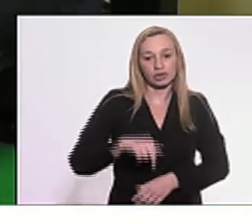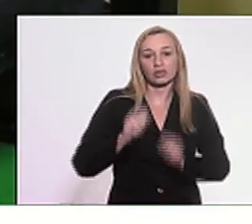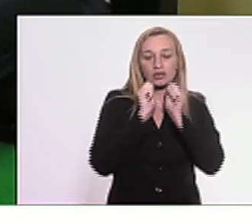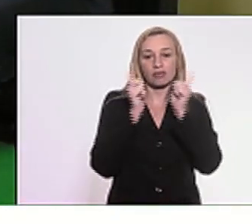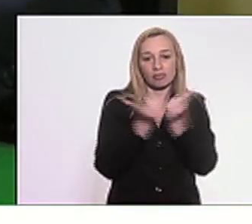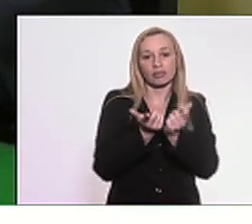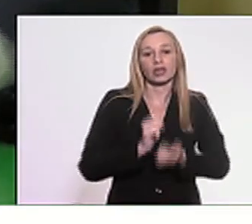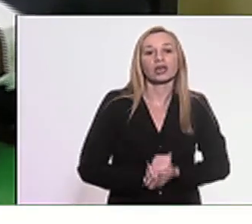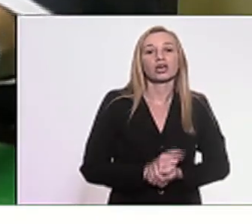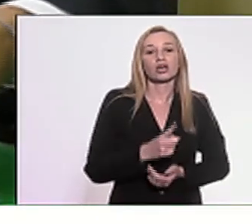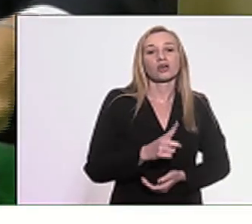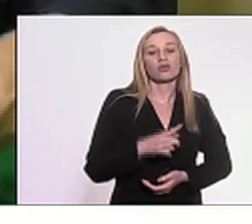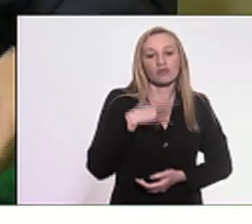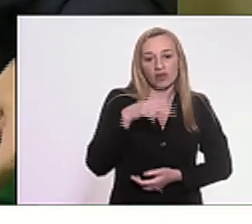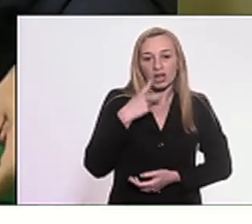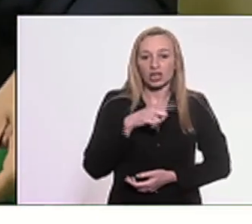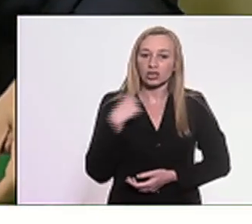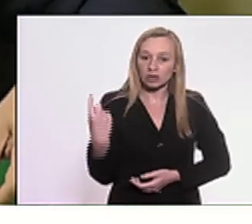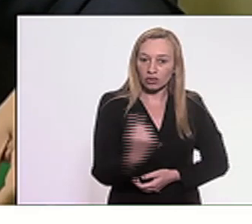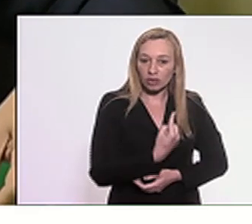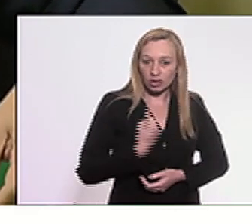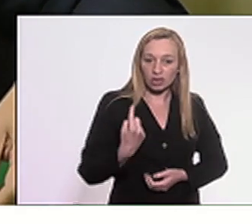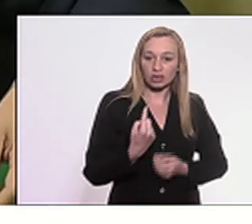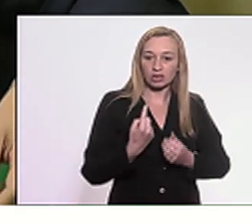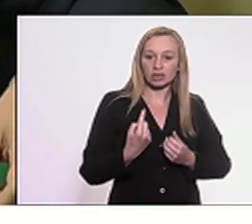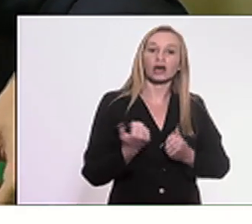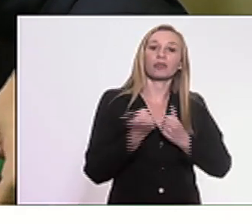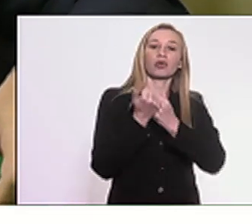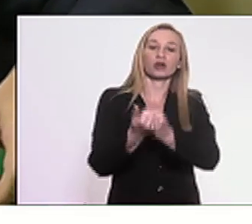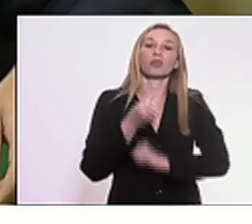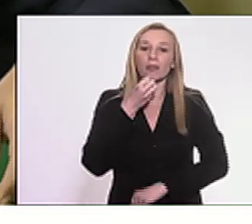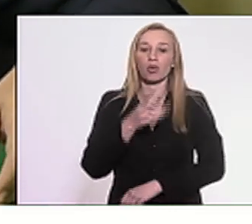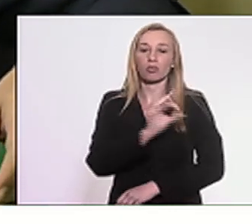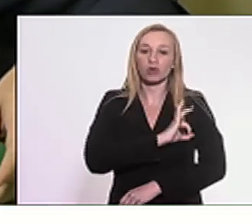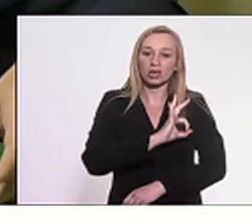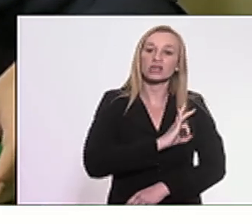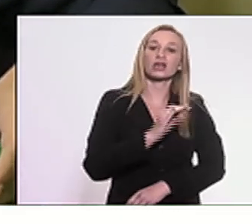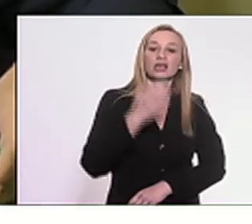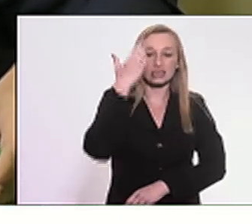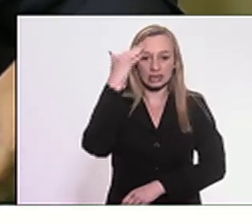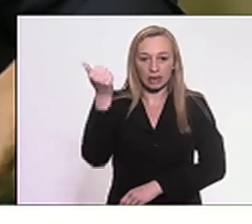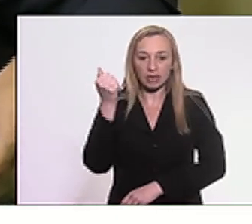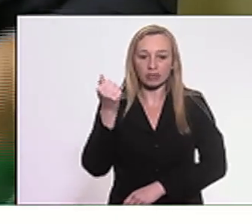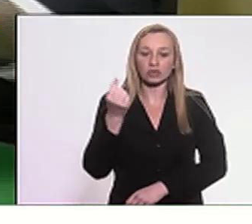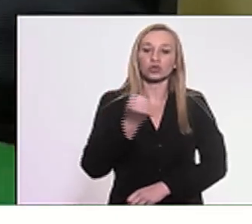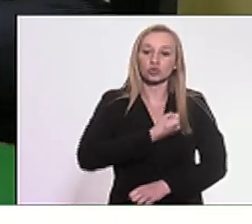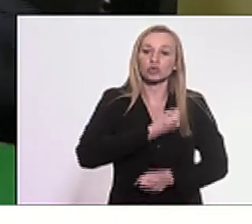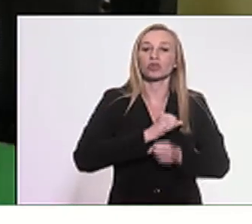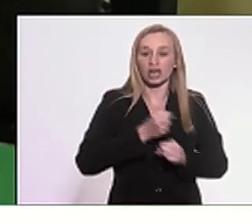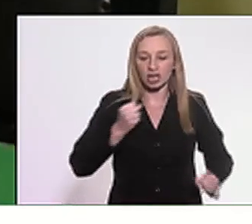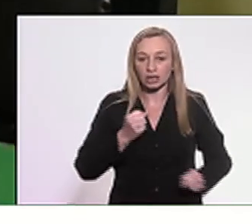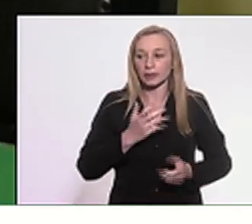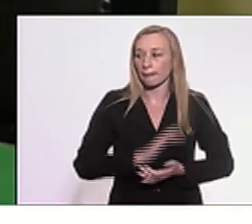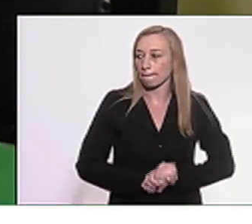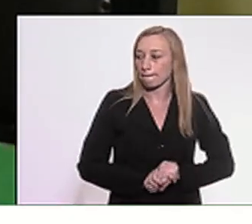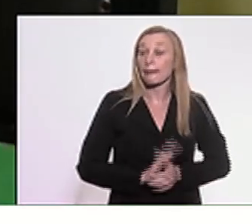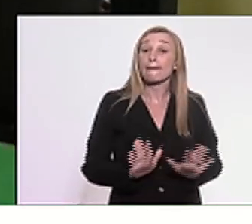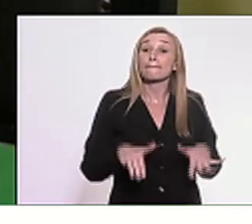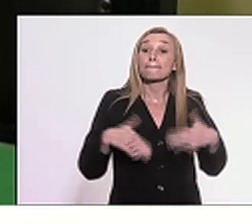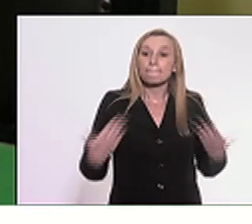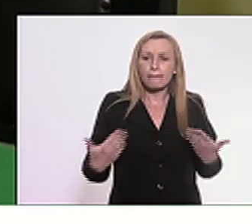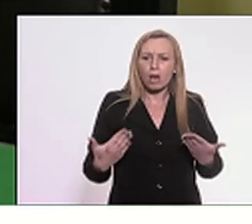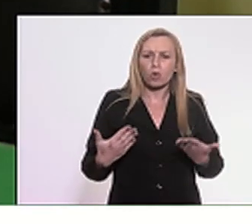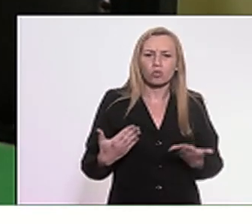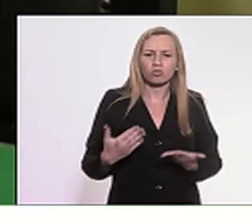nós somos a favor da boa polícia e a gente sabe que é maioria. Então, não